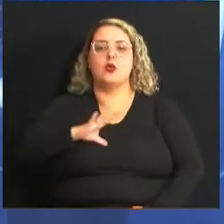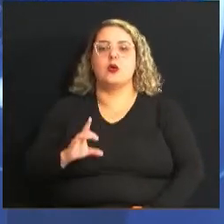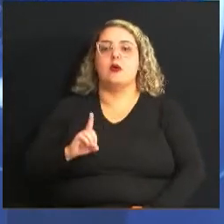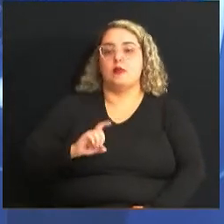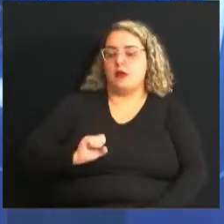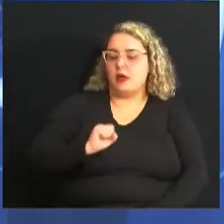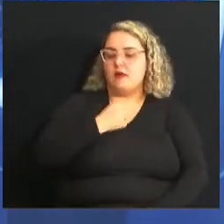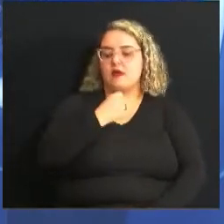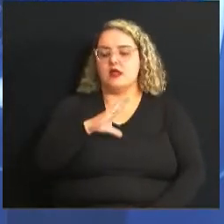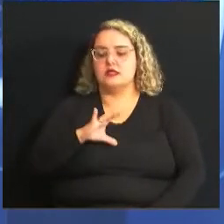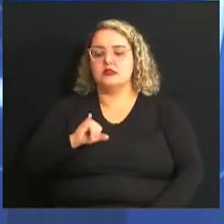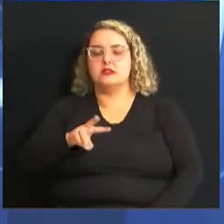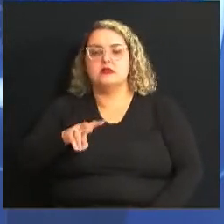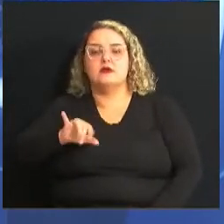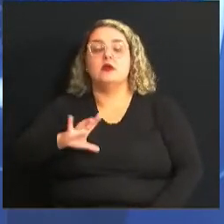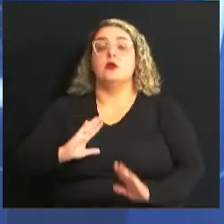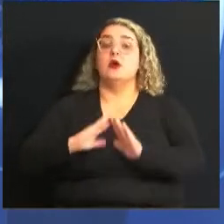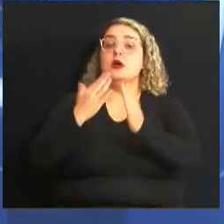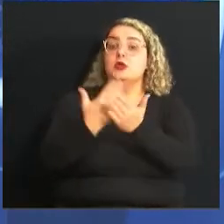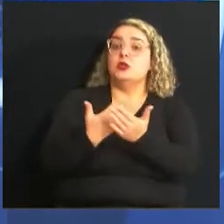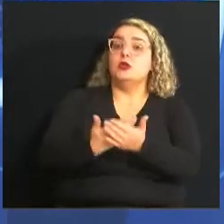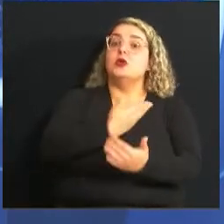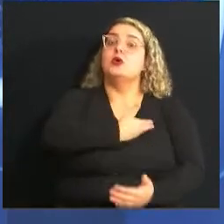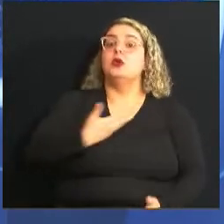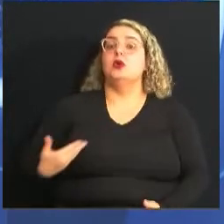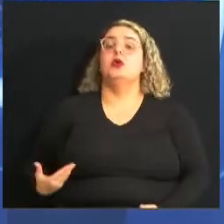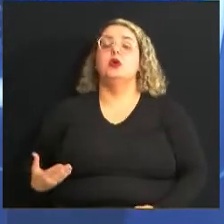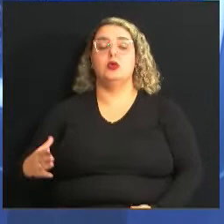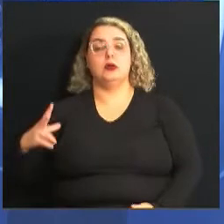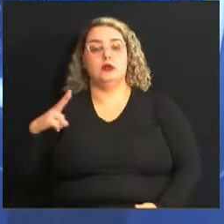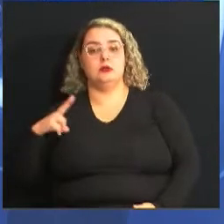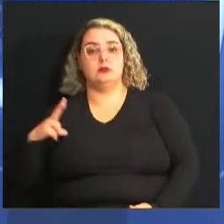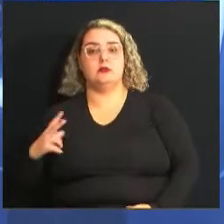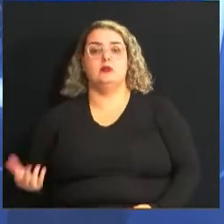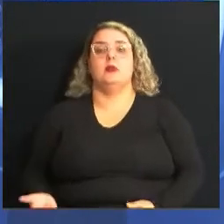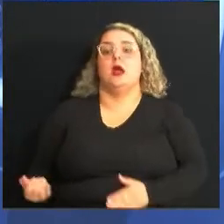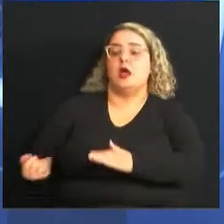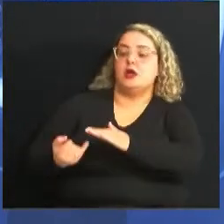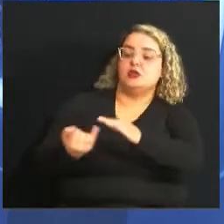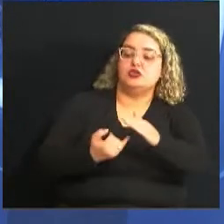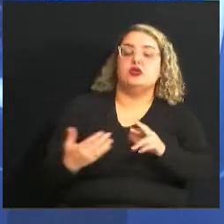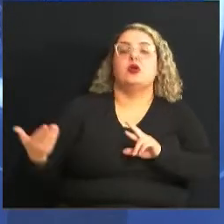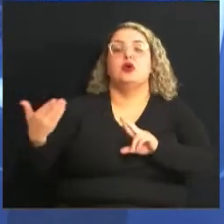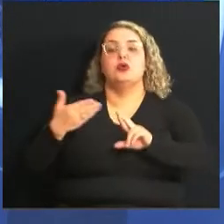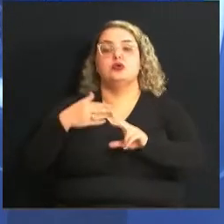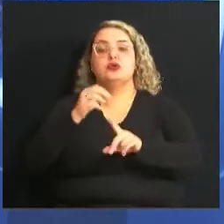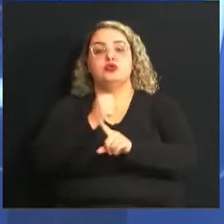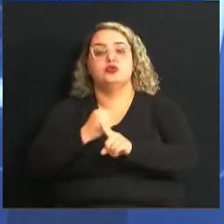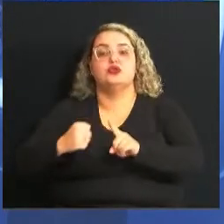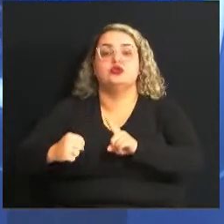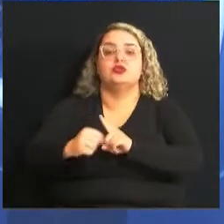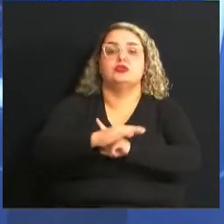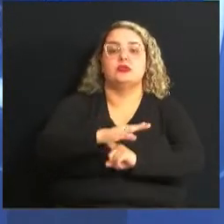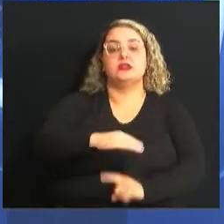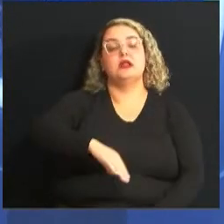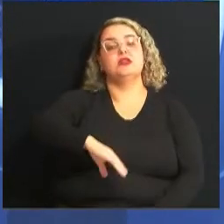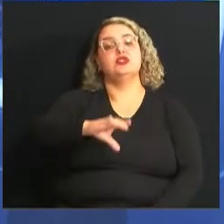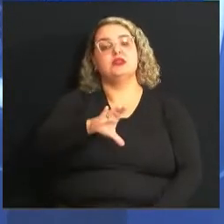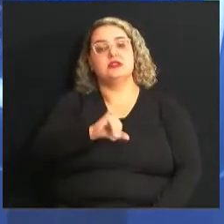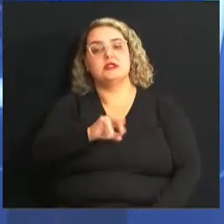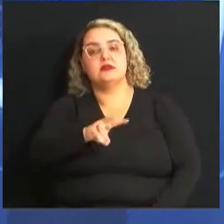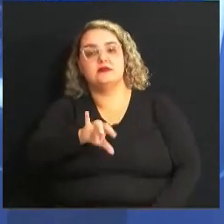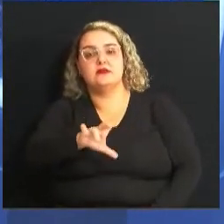as escolas públicas e particulares, entidades representativas da sociedade civil e espera-se um público